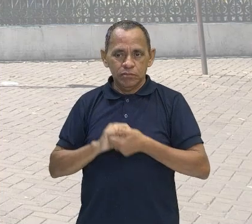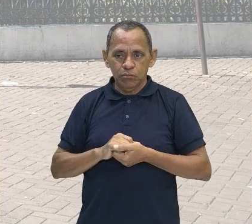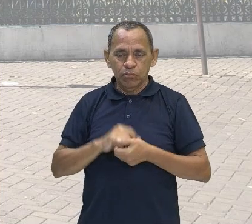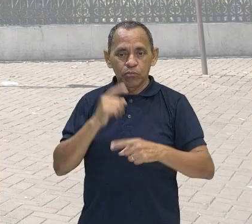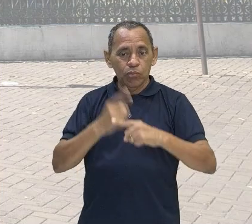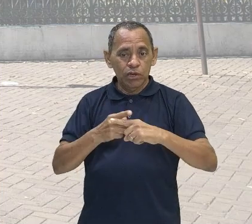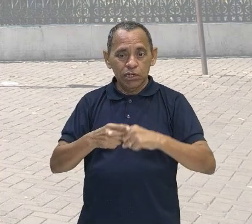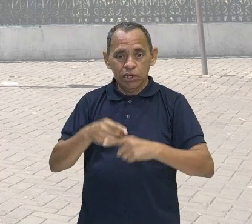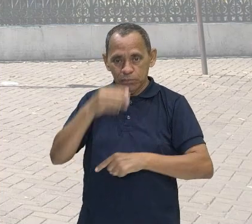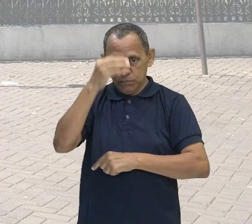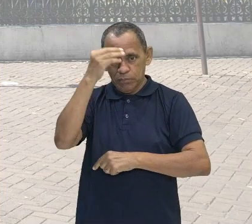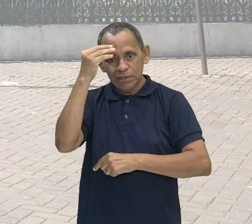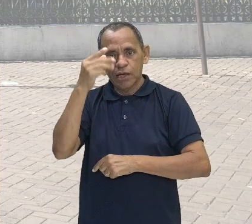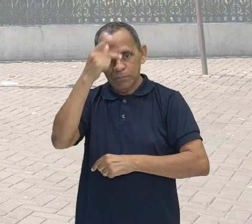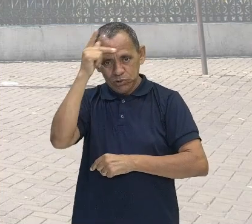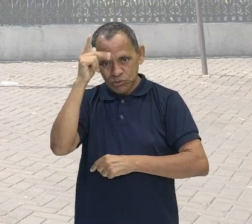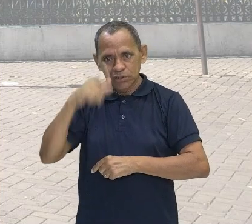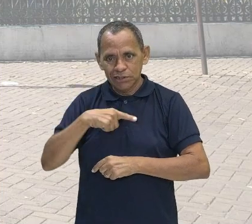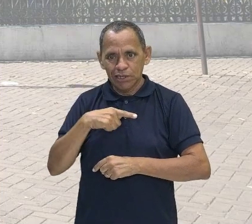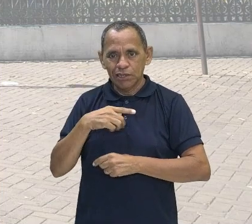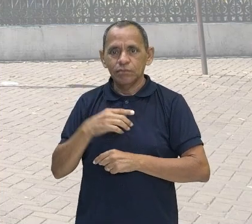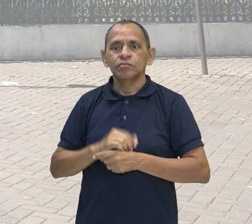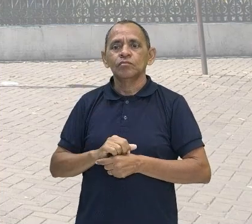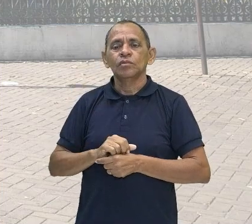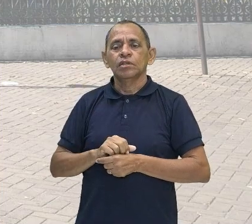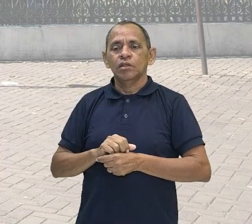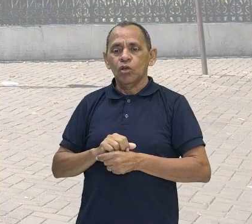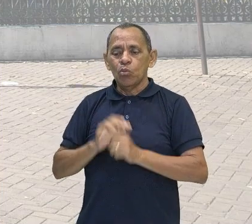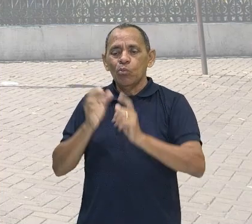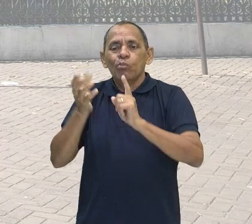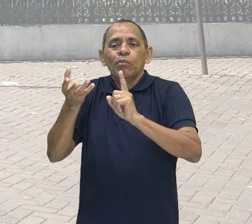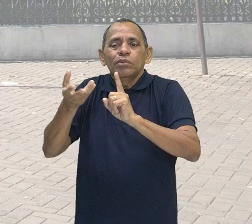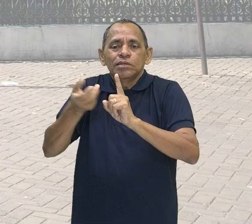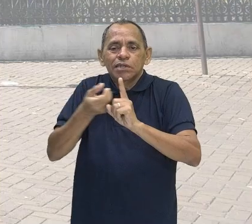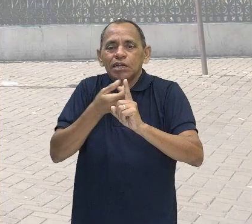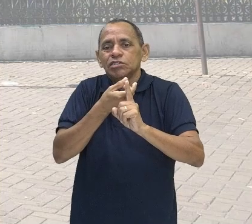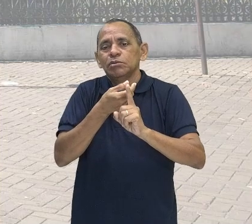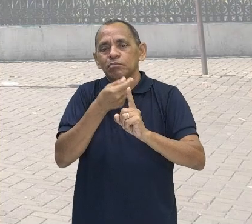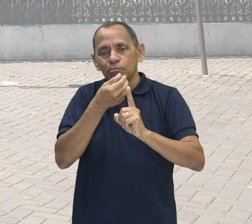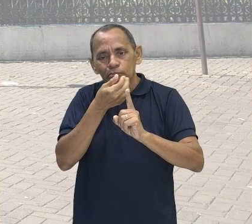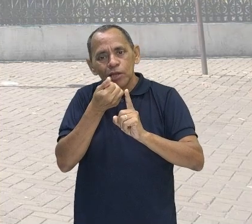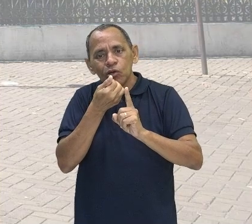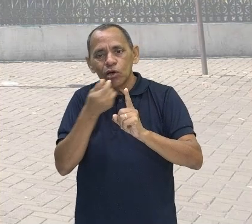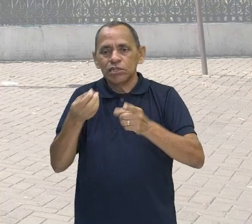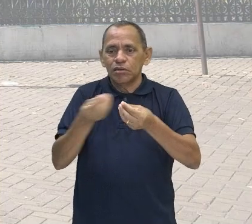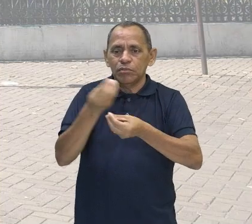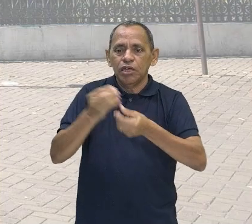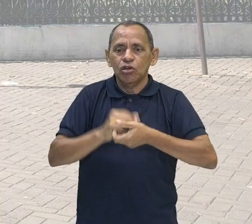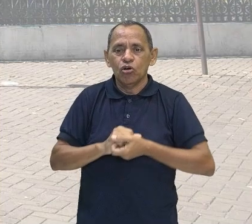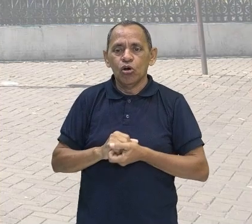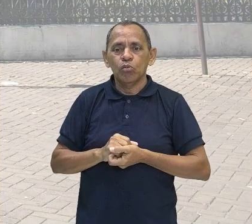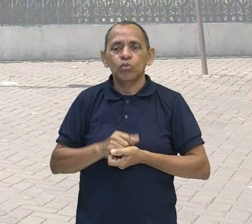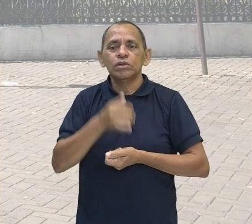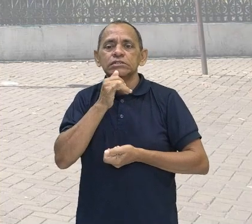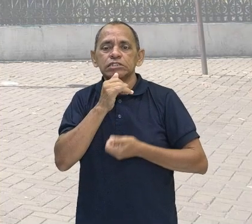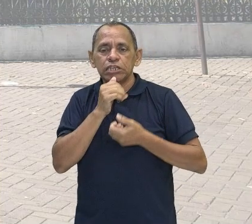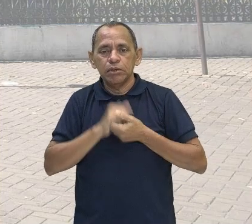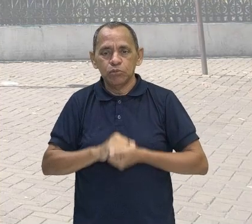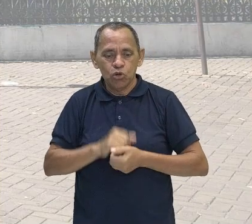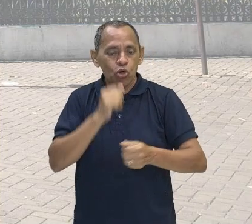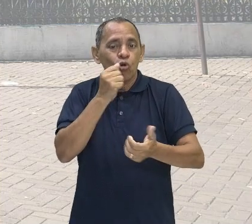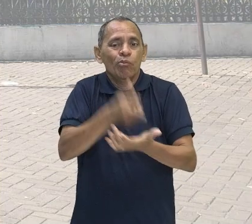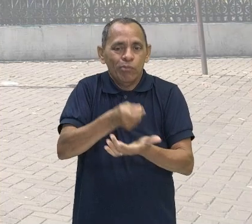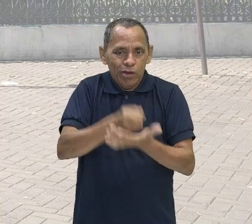sabe escolher o peixe melhor do que você e assim por diante, correto? Então, pensando sobre isso, vamos agora